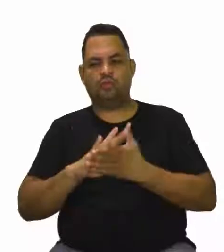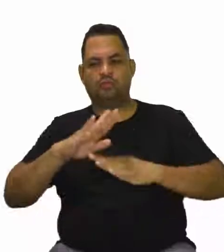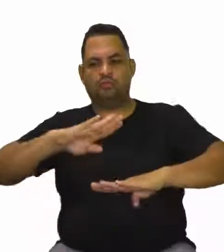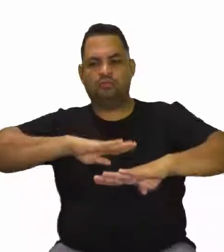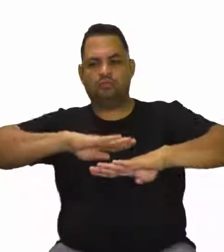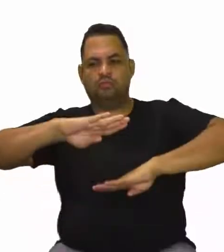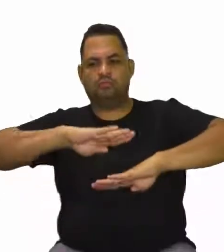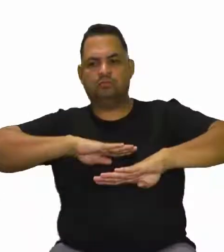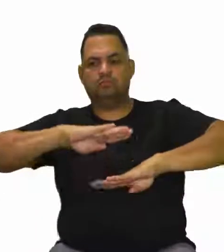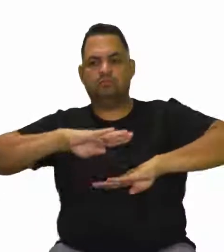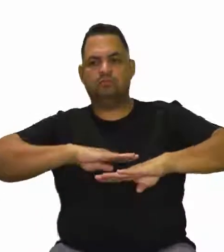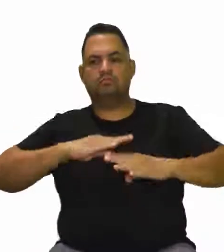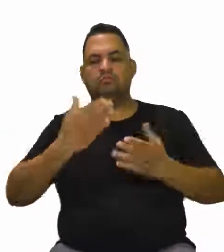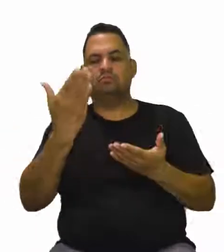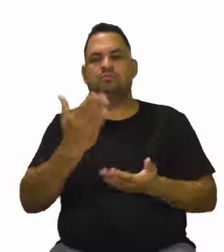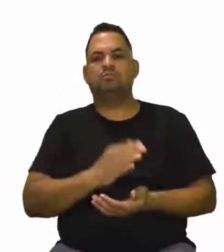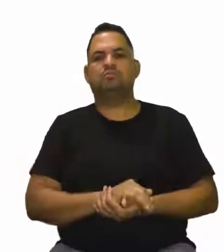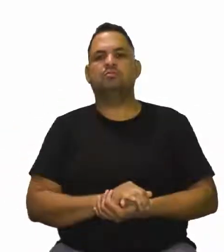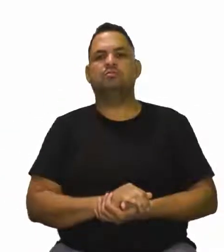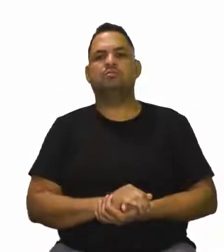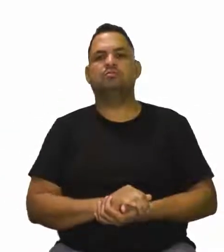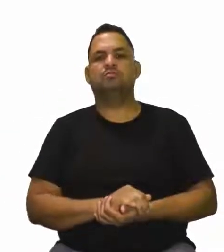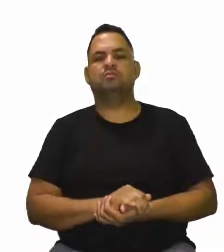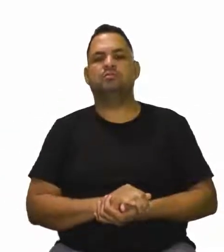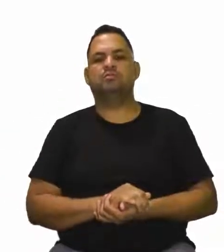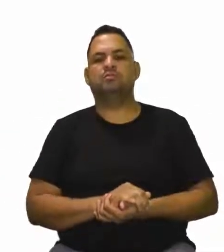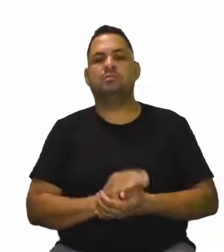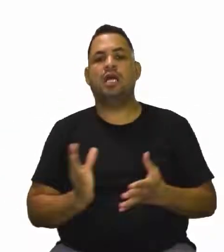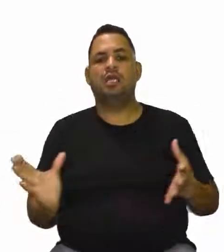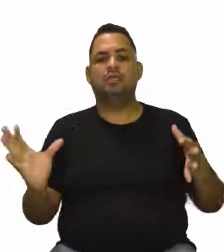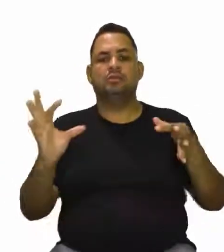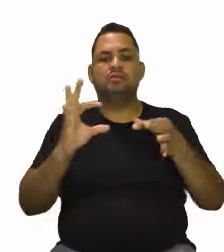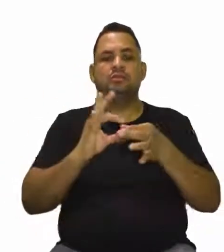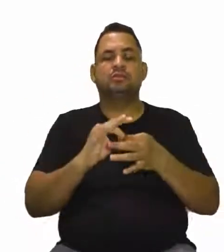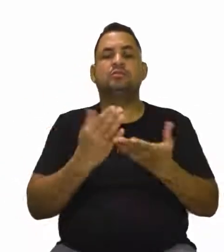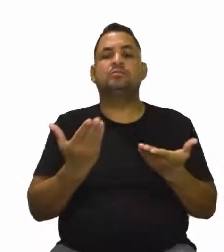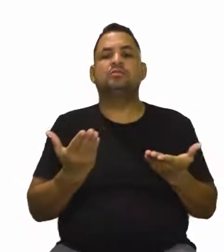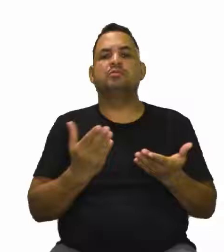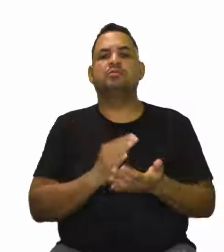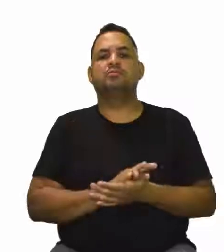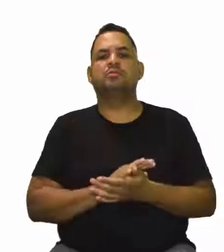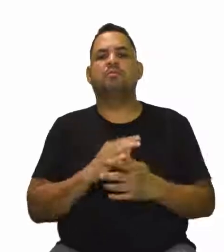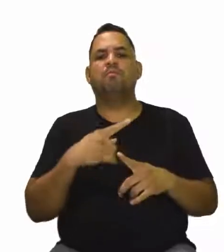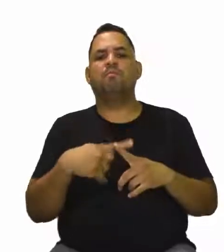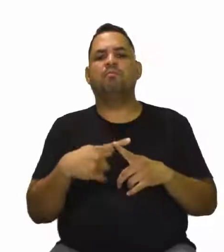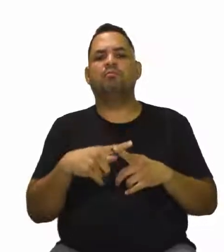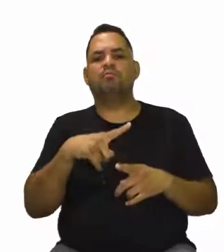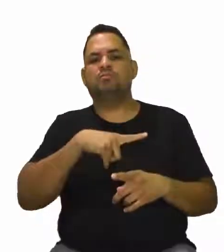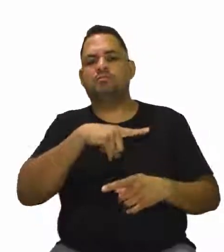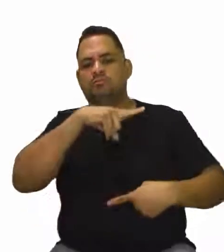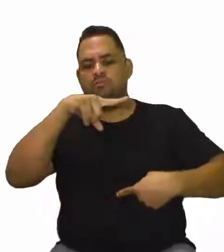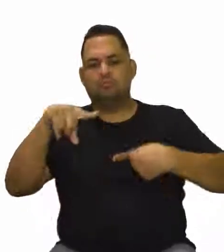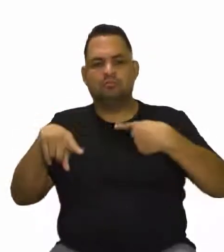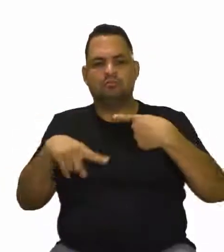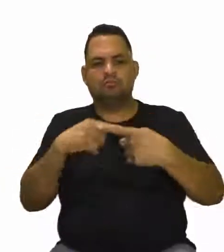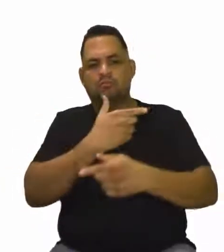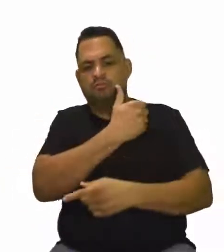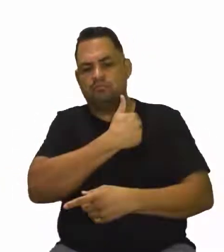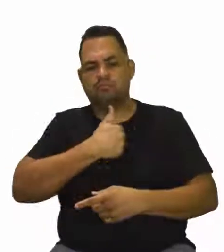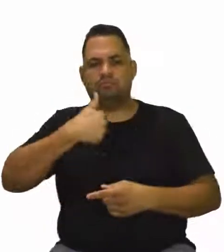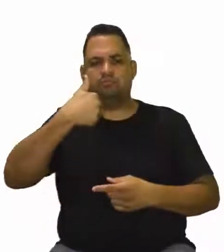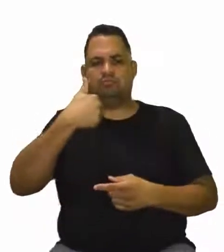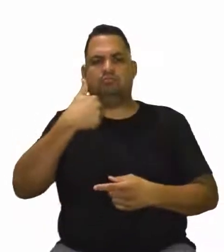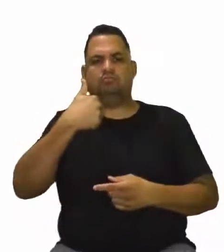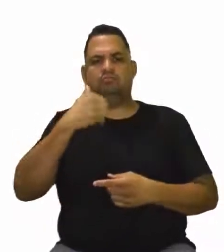condicionamento. Então, condicionamento vai estar associado por quê? Porque ele tem a finalidade de